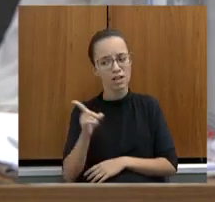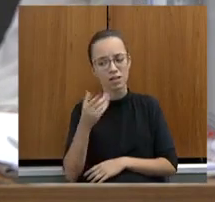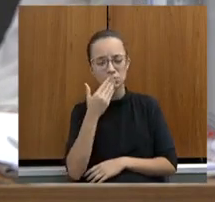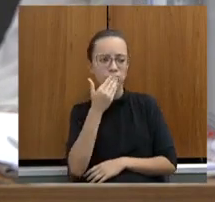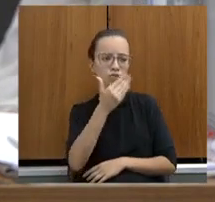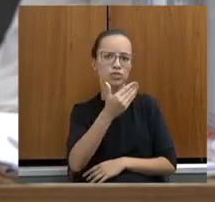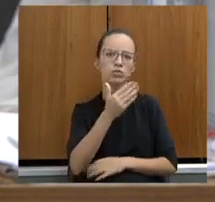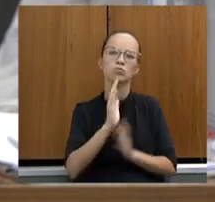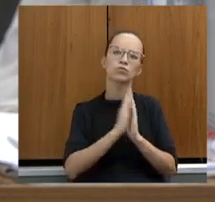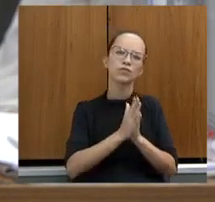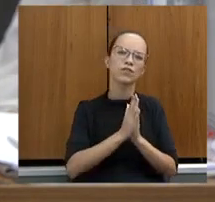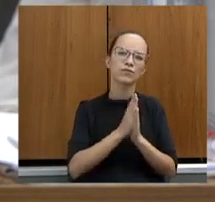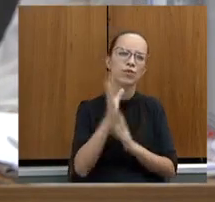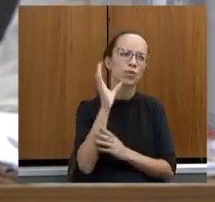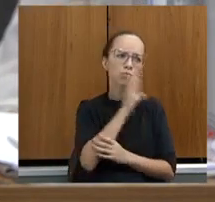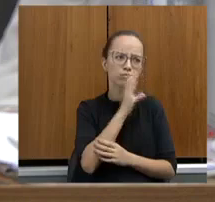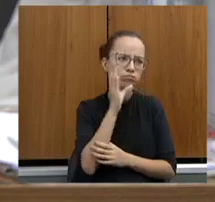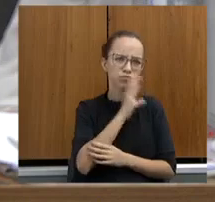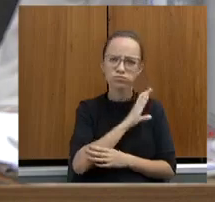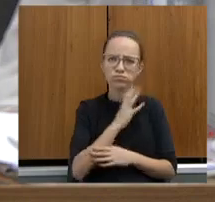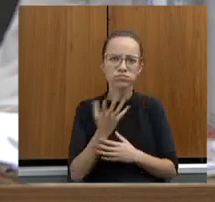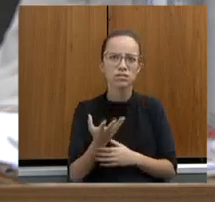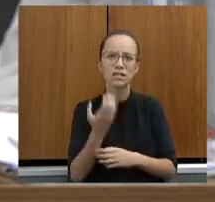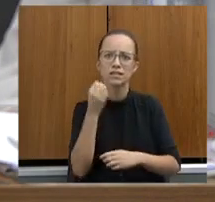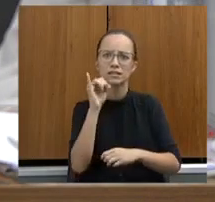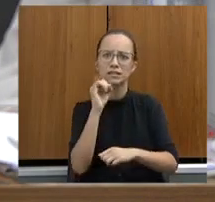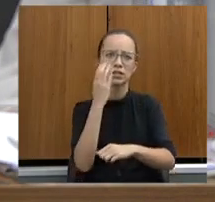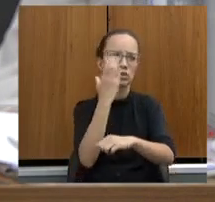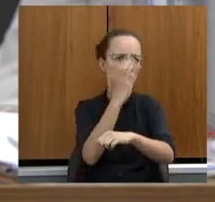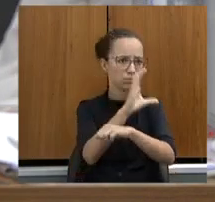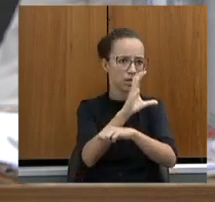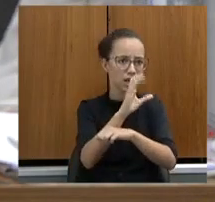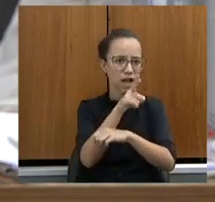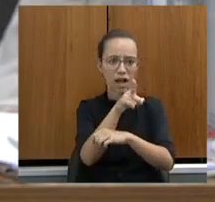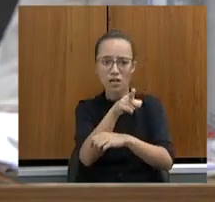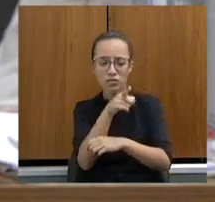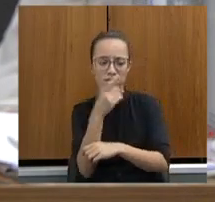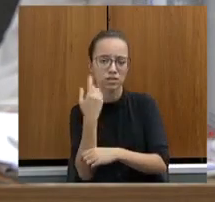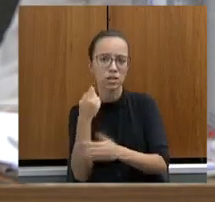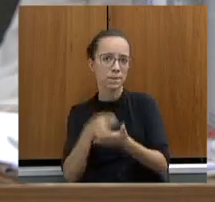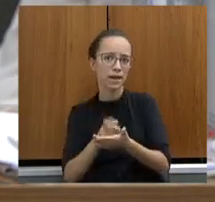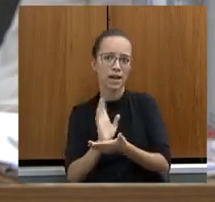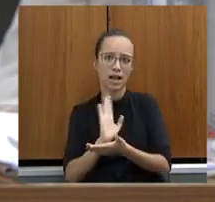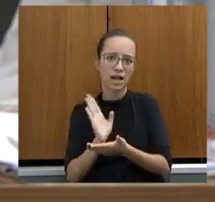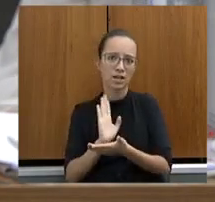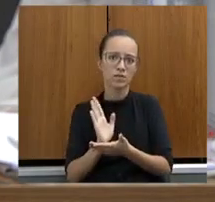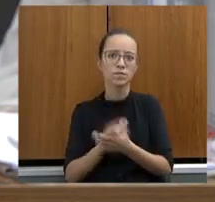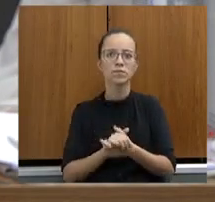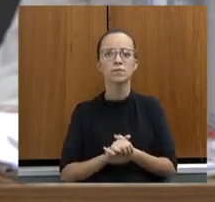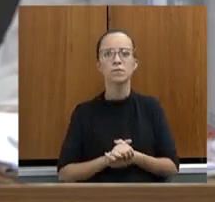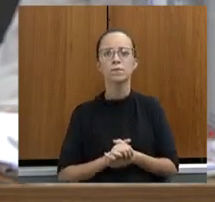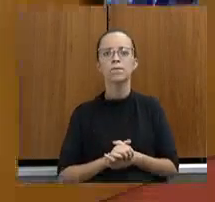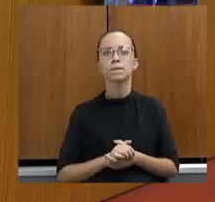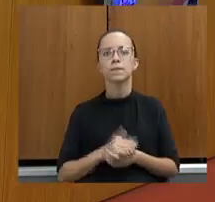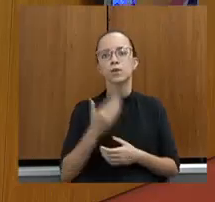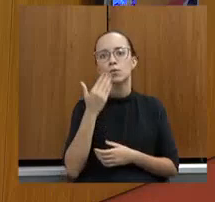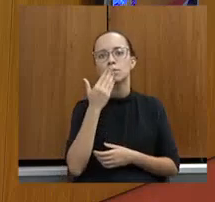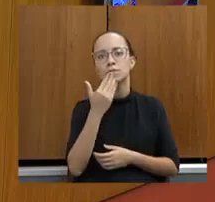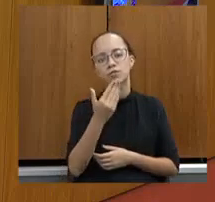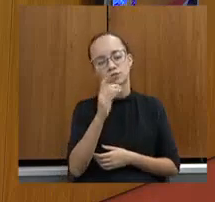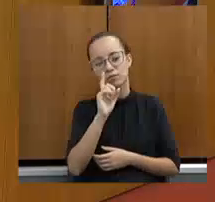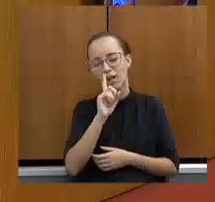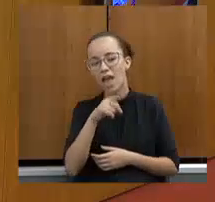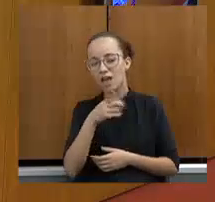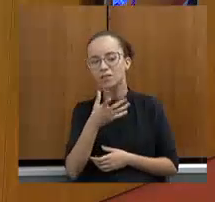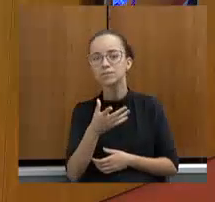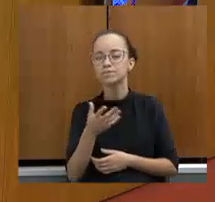olha pede para agilizar a publicação porque senão publicasse ela não vai pagar não vai pedir a fazenda libera o recurso então o pedido é